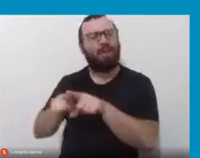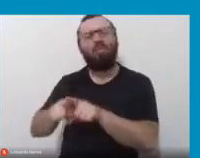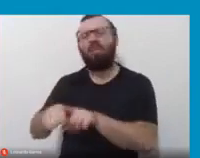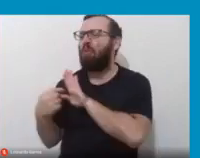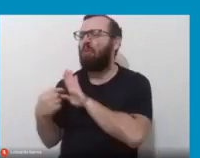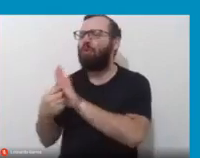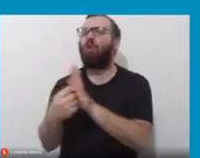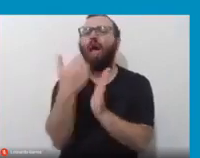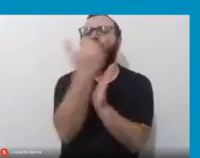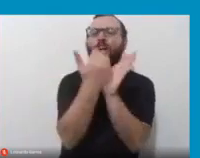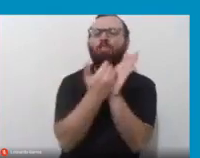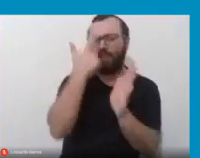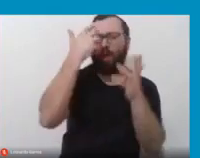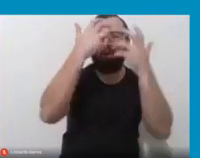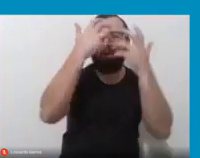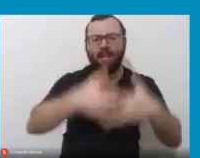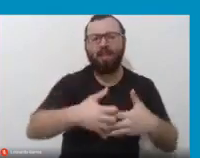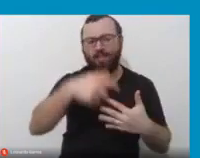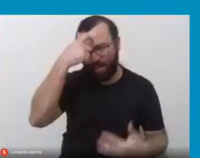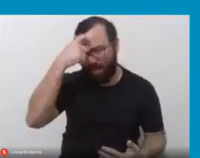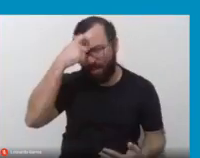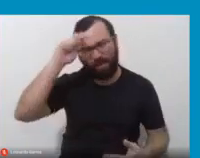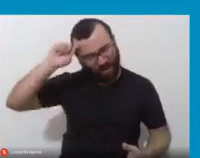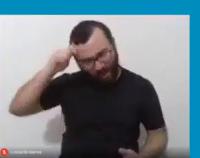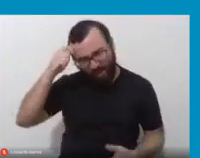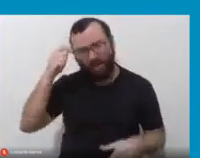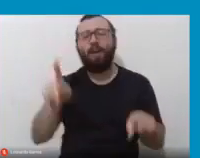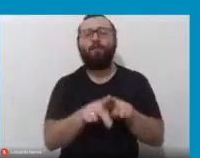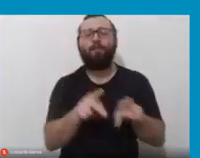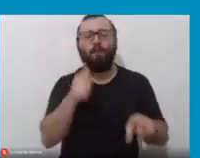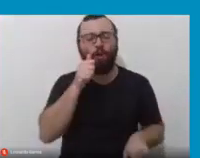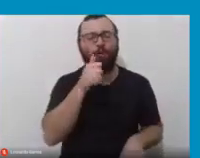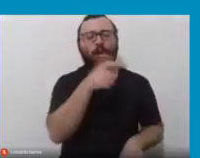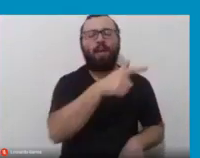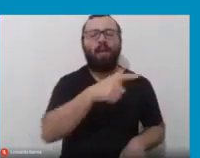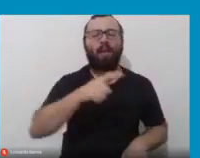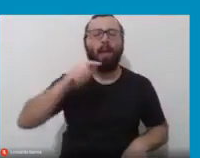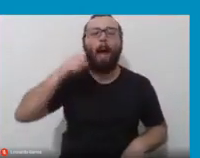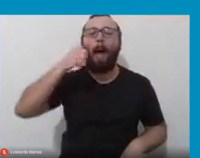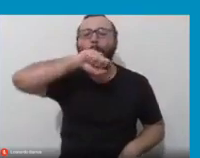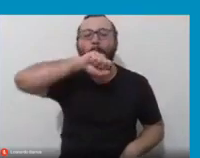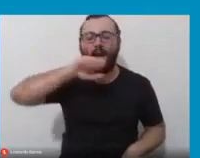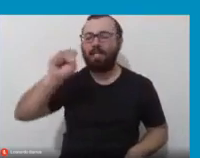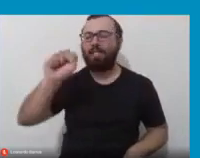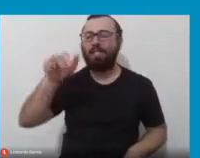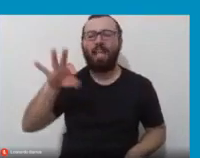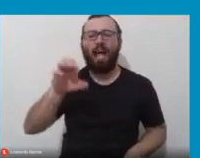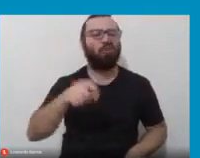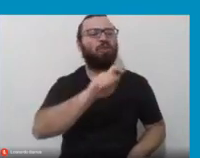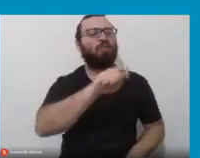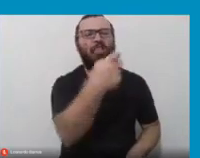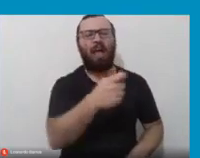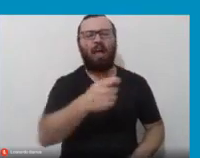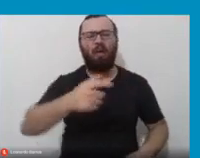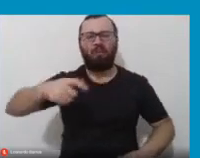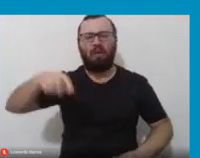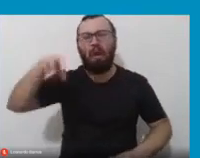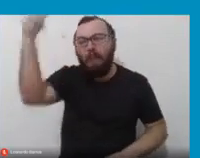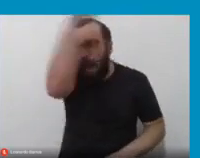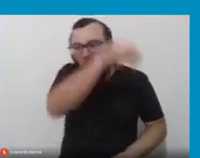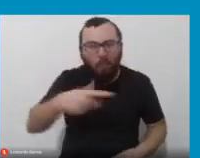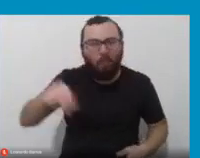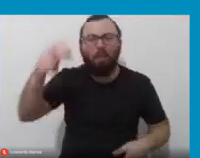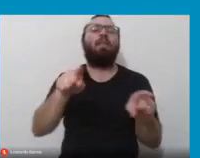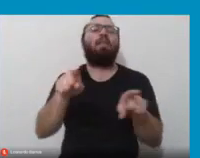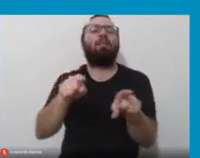da consciência negra, chamou uma mãe de santo de macumbeira e prometeu botar na rua diretores da autarquia que não tiverem